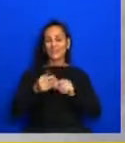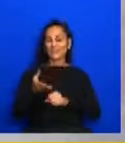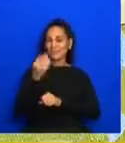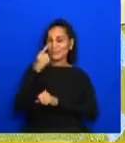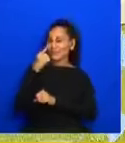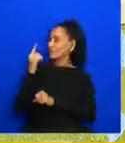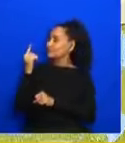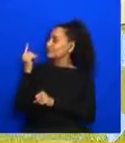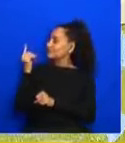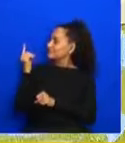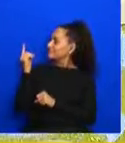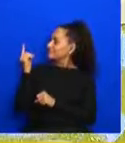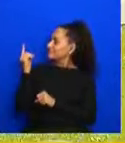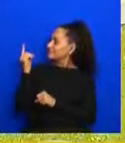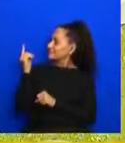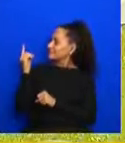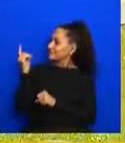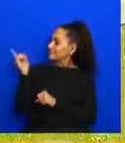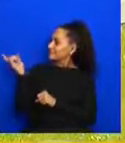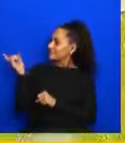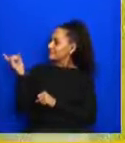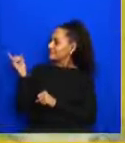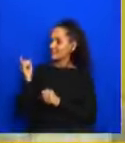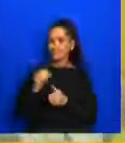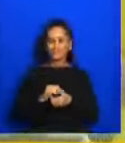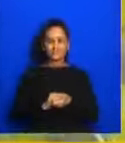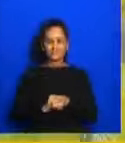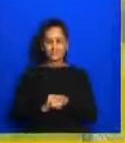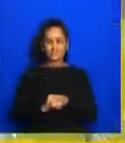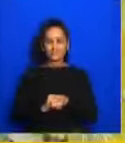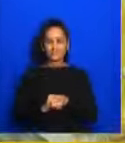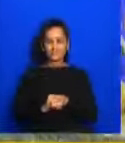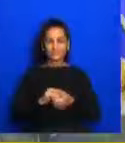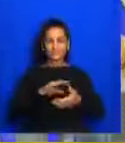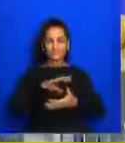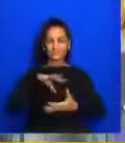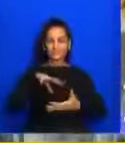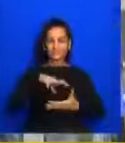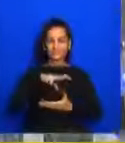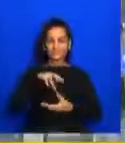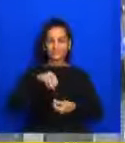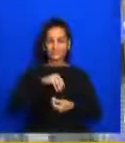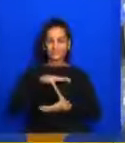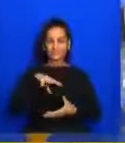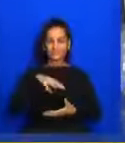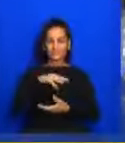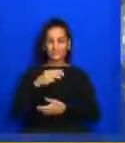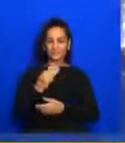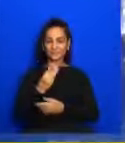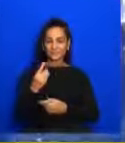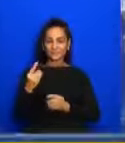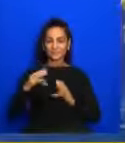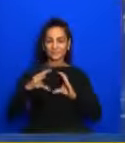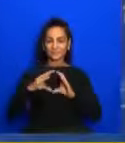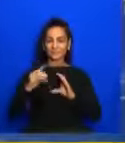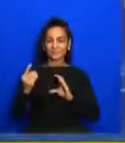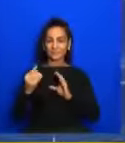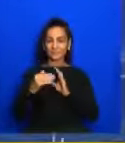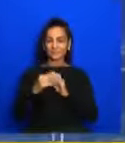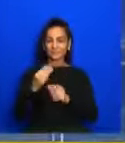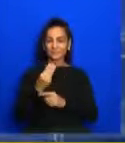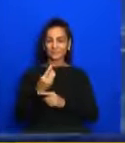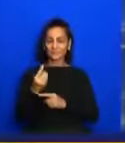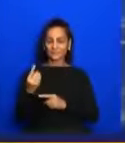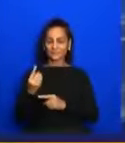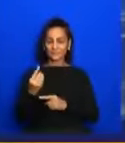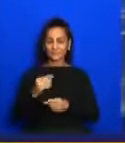Bolas posicionadas, valendo. Globo carregado, embaralhando 31 bolas numeradas de